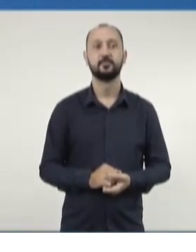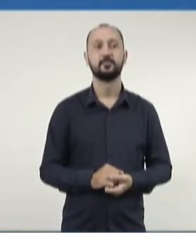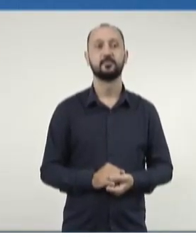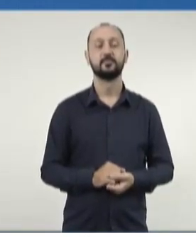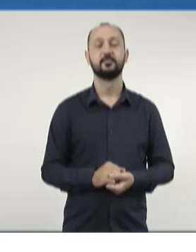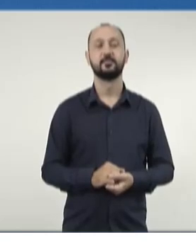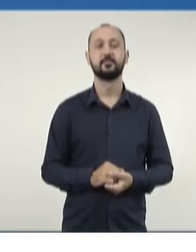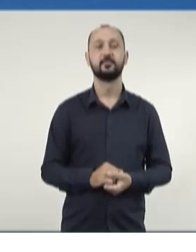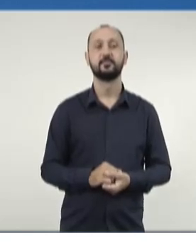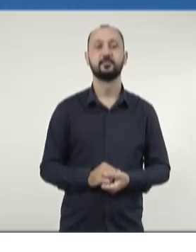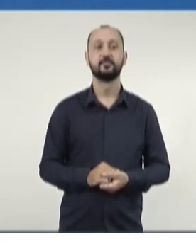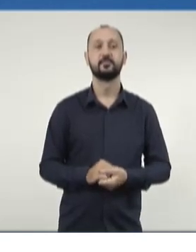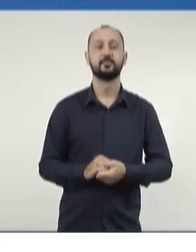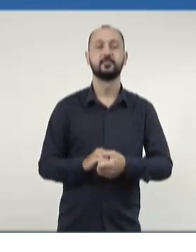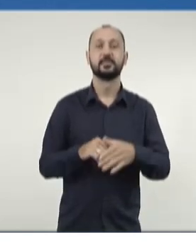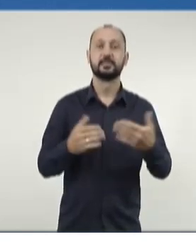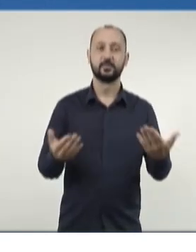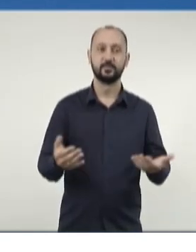Então,